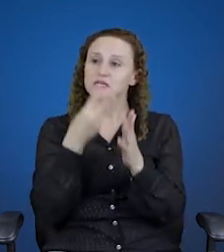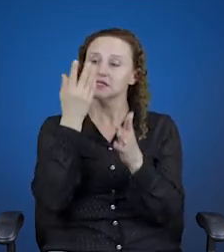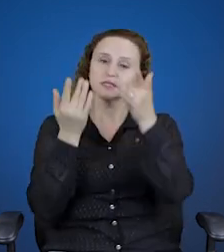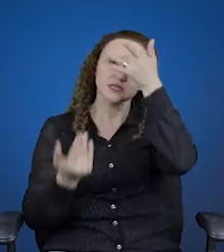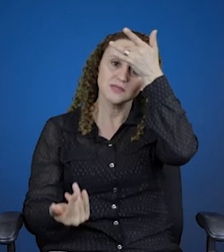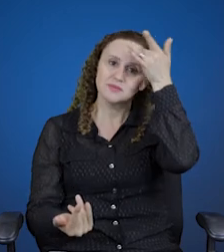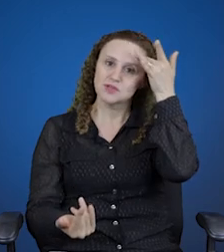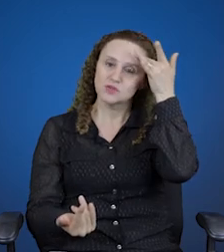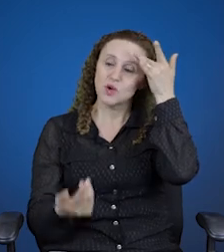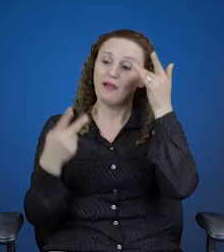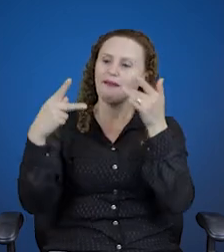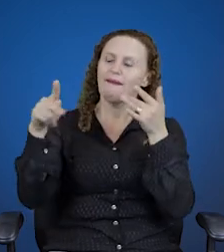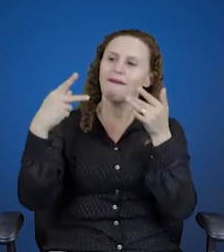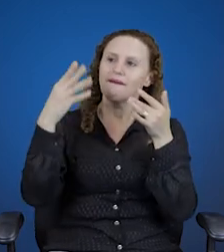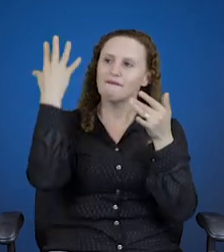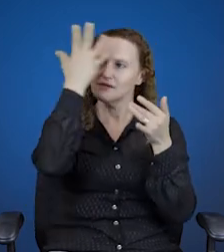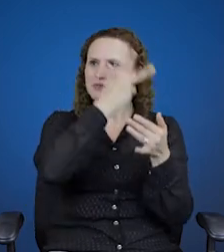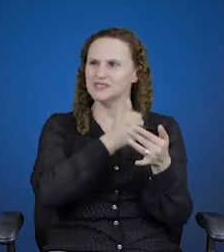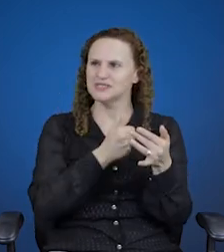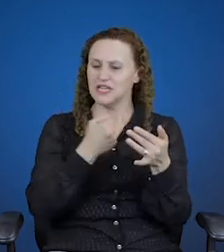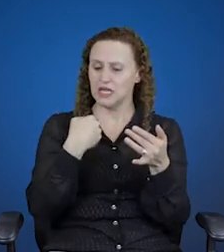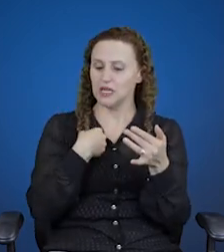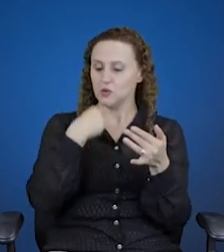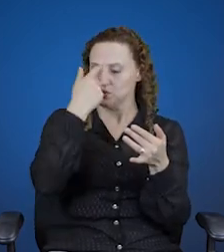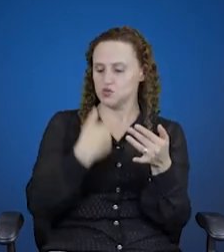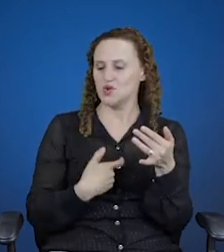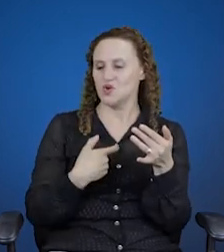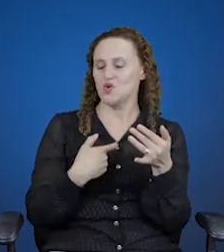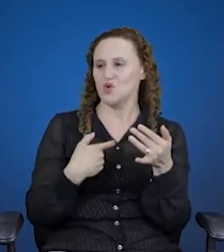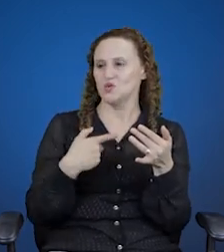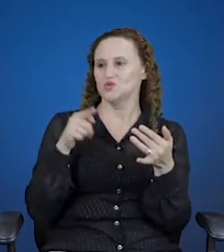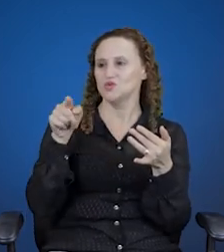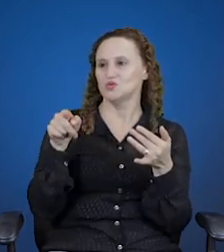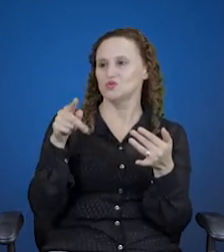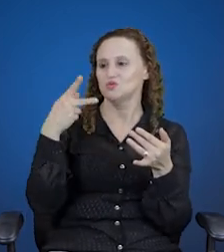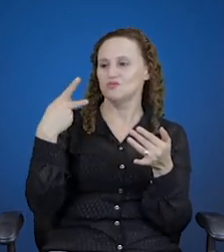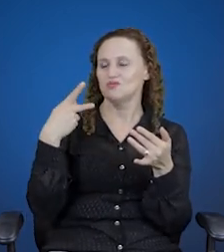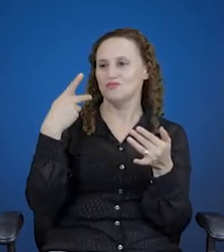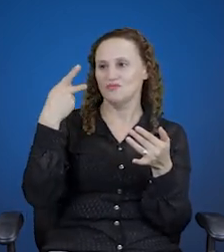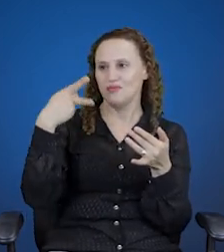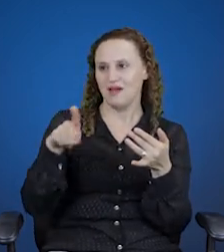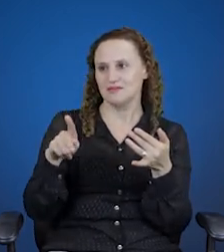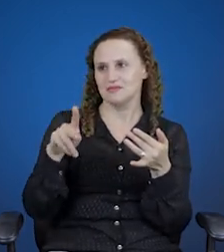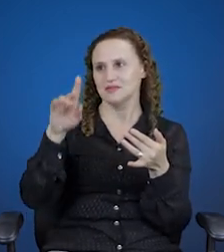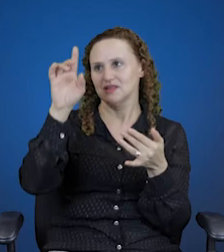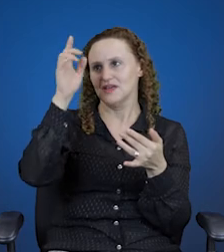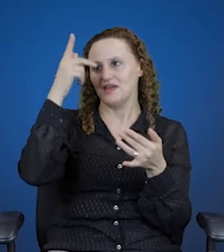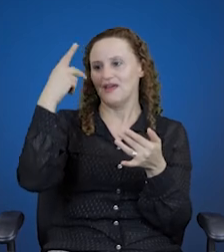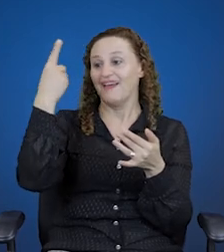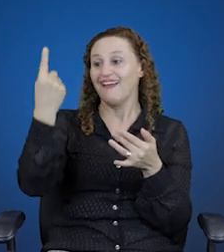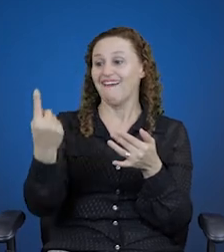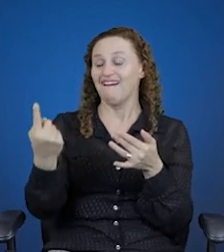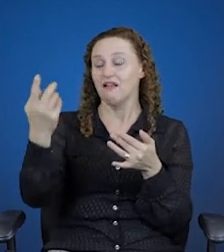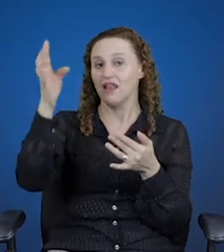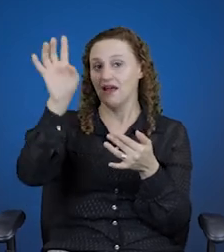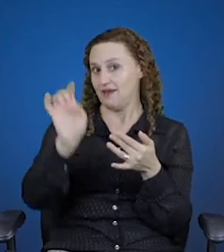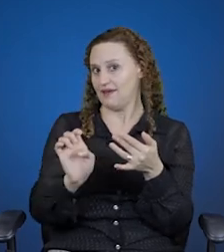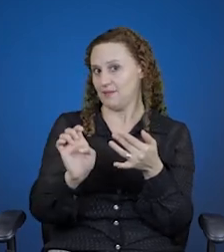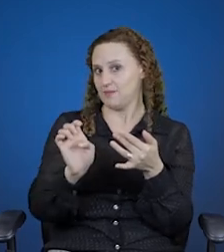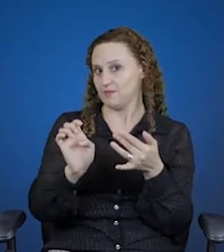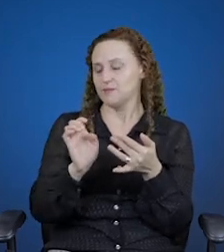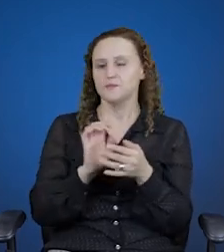quem que é bonita ela ela é bonita eu sou tu és ela é então ego Sum tu